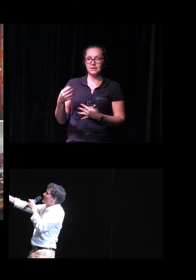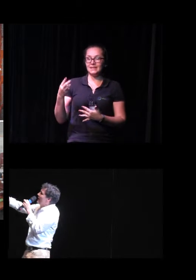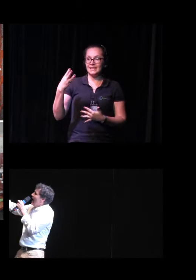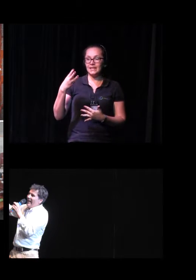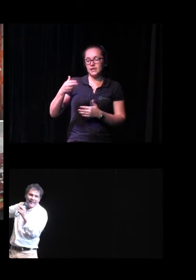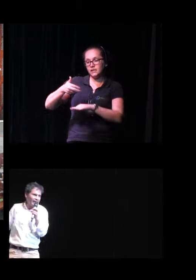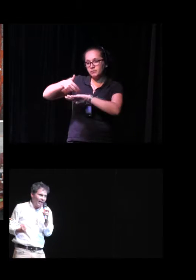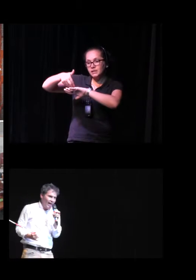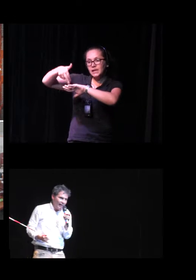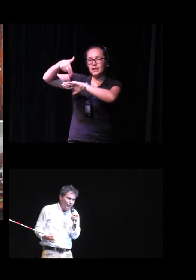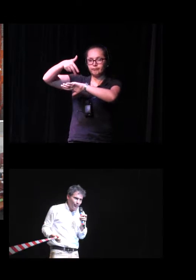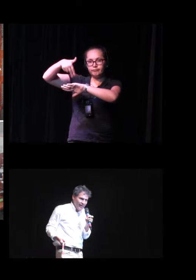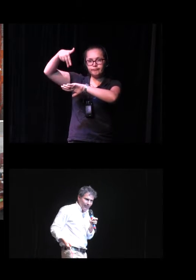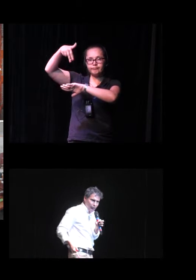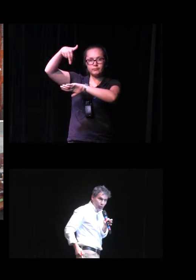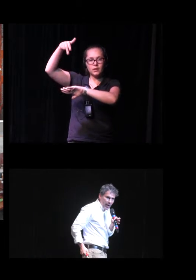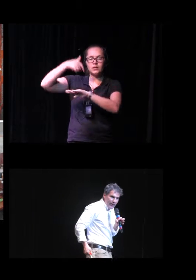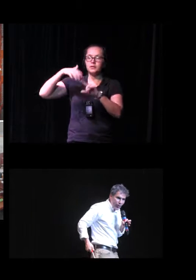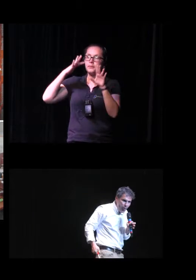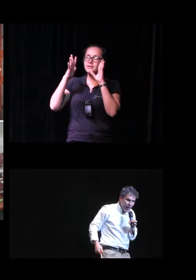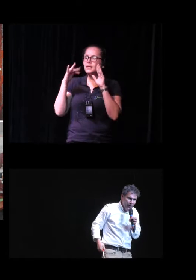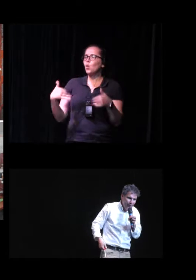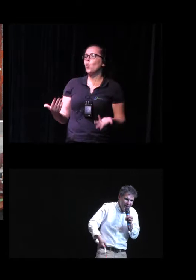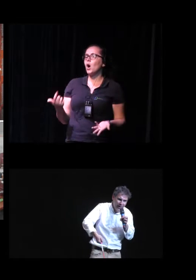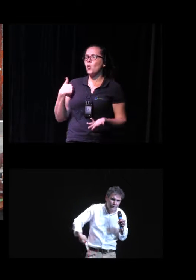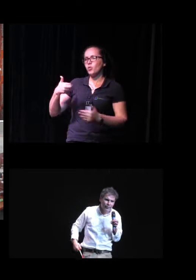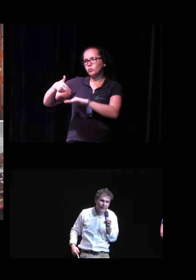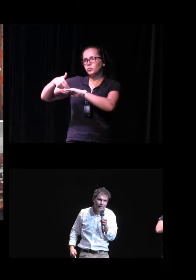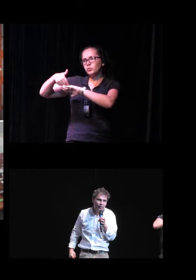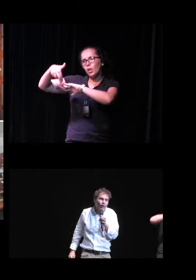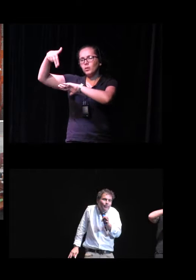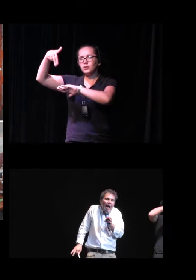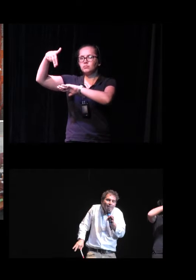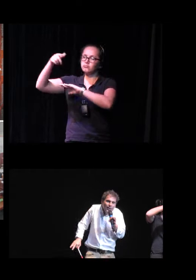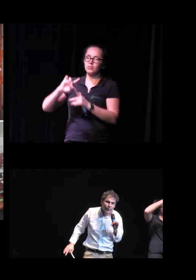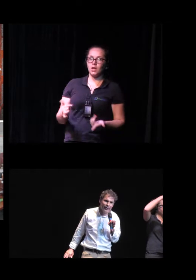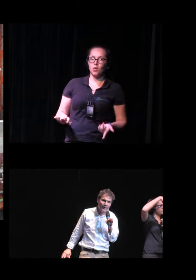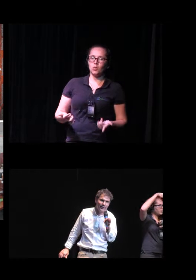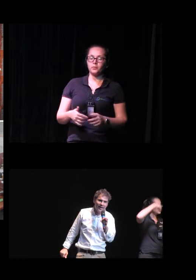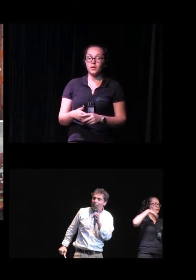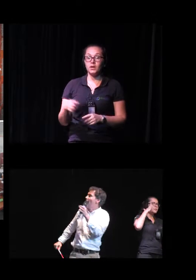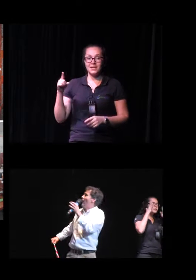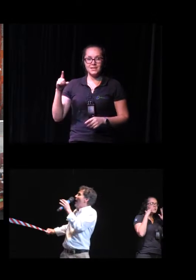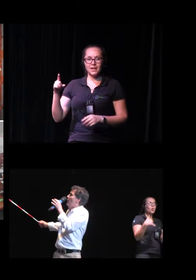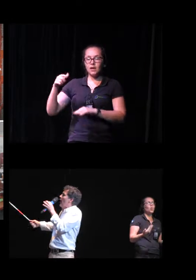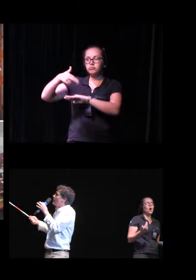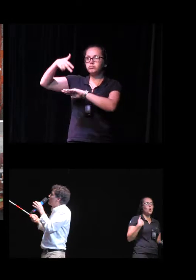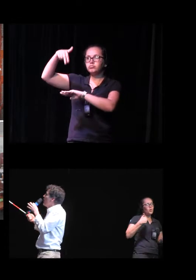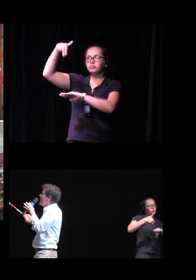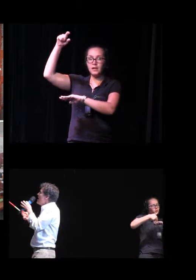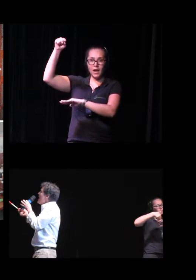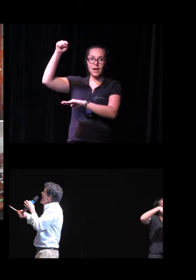Como Alice in Wonderland, há 3 escadas, então a gente pensa em qual vou pegar. Vão para o mesmo lugar